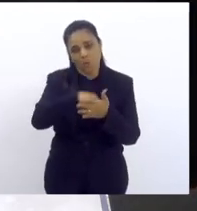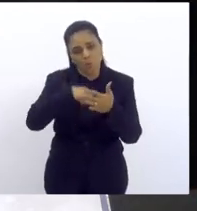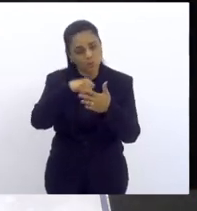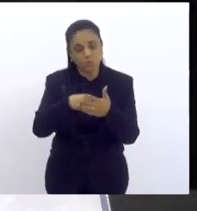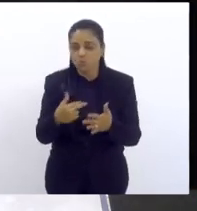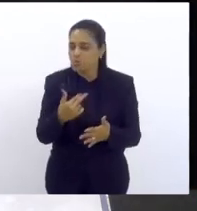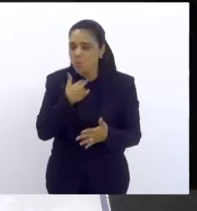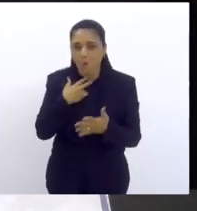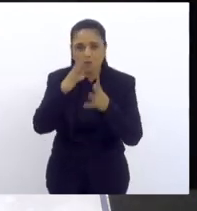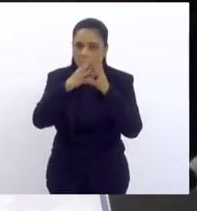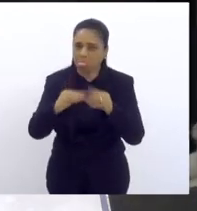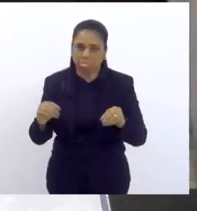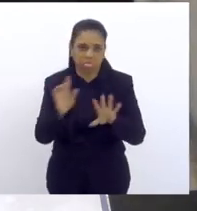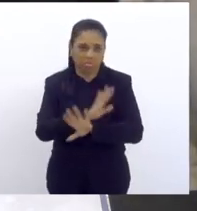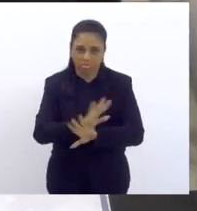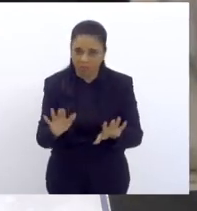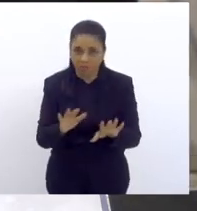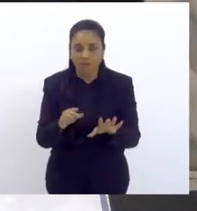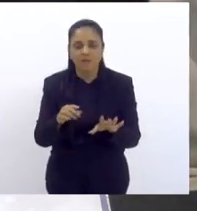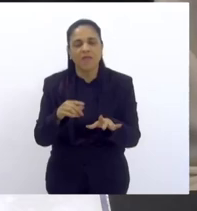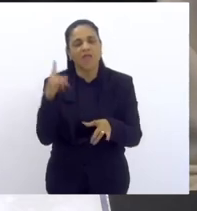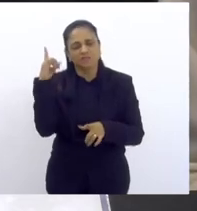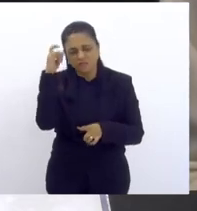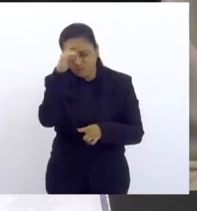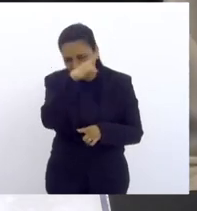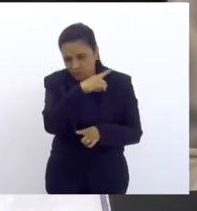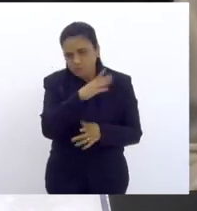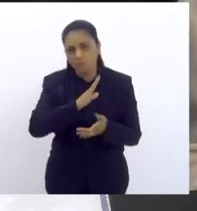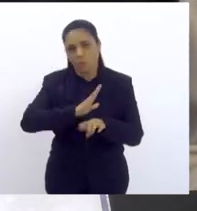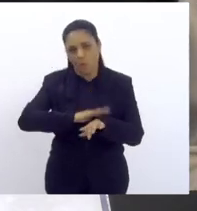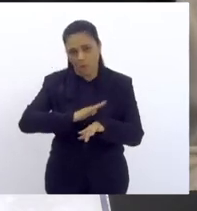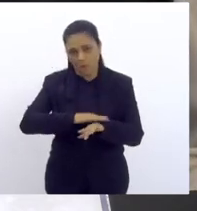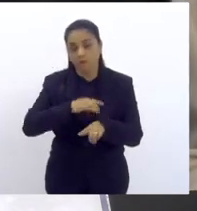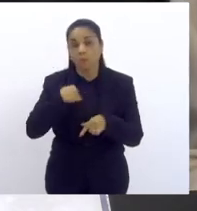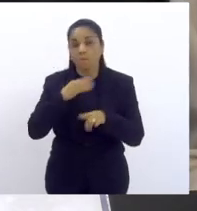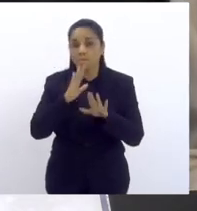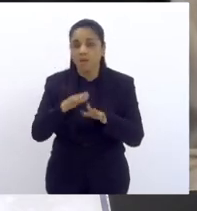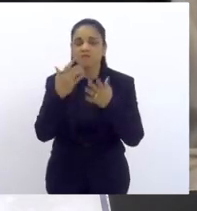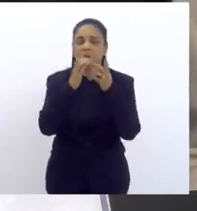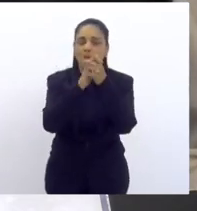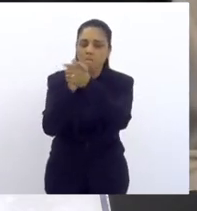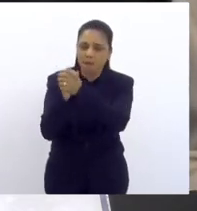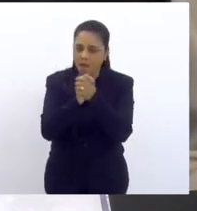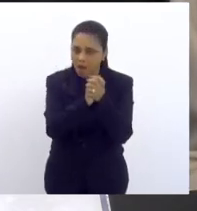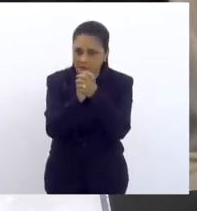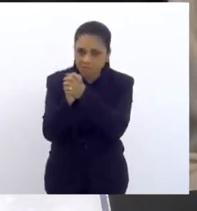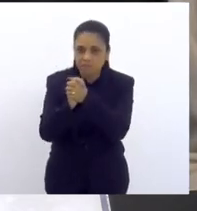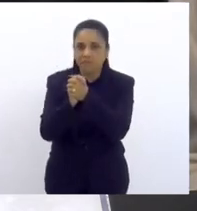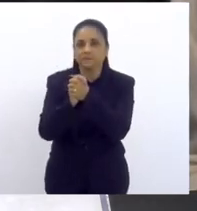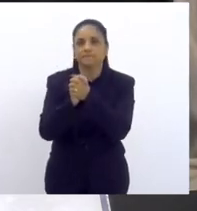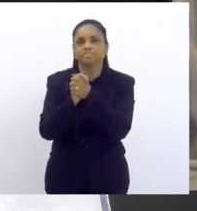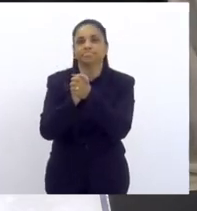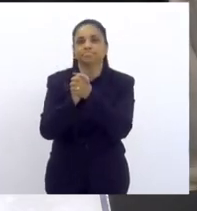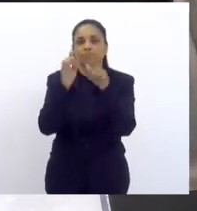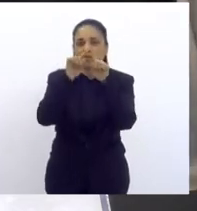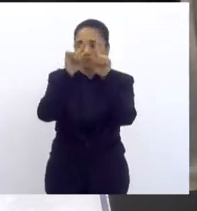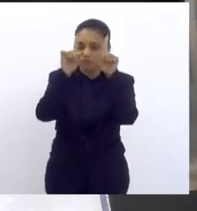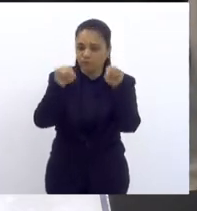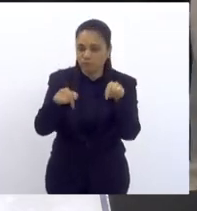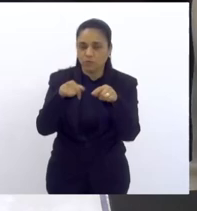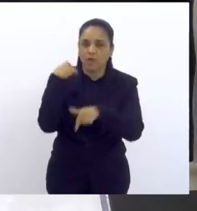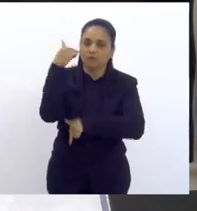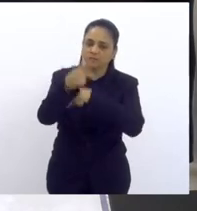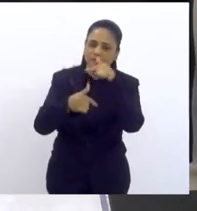acabar a situação é difícil eu quero dar os parabéns principalmente aos funcionários que